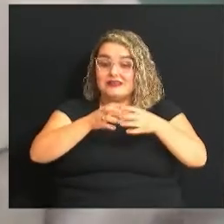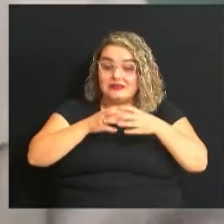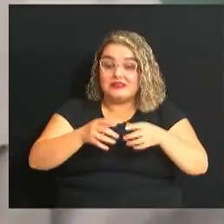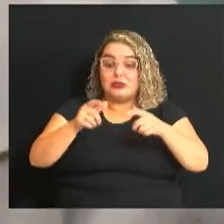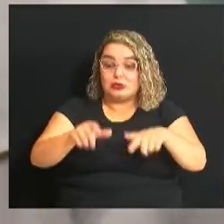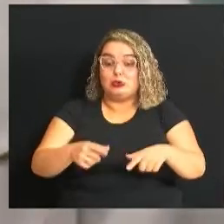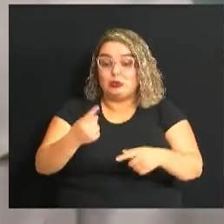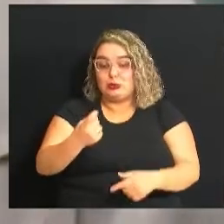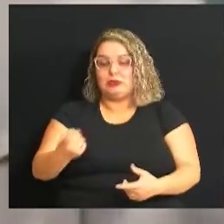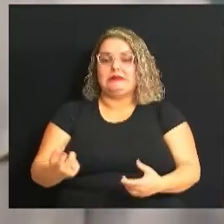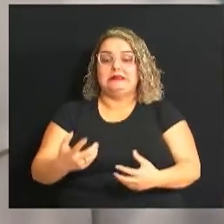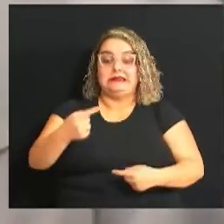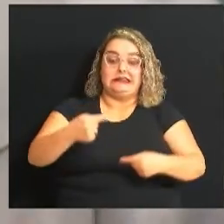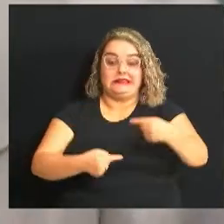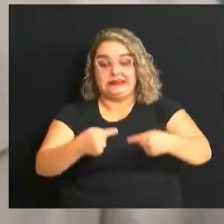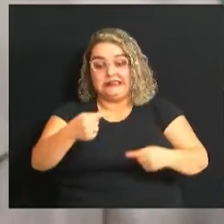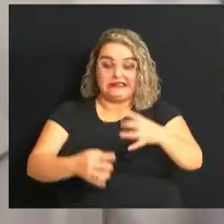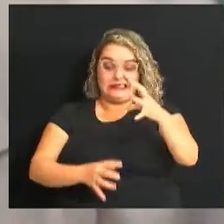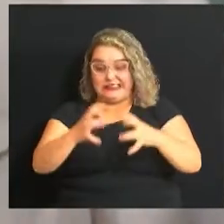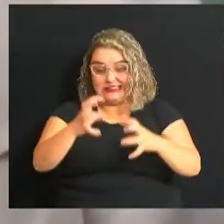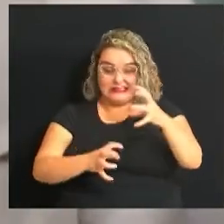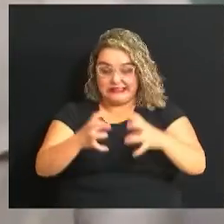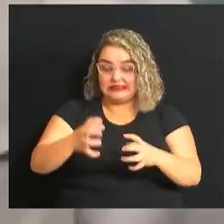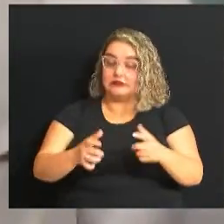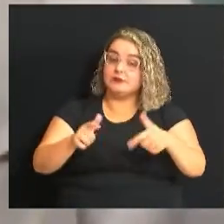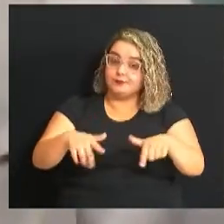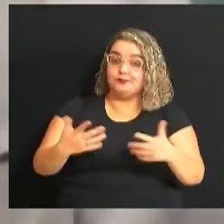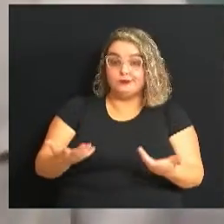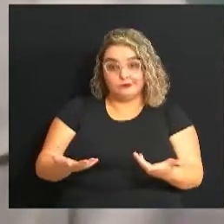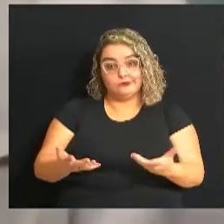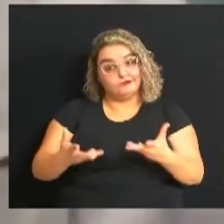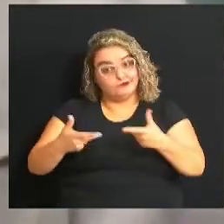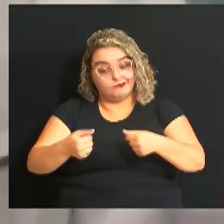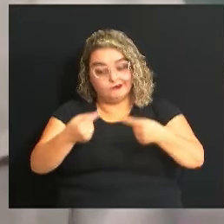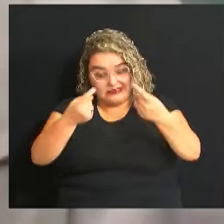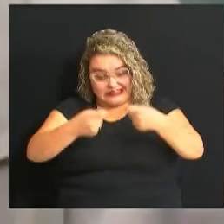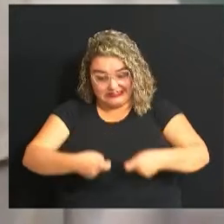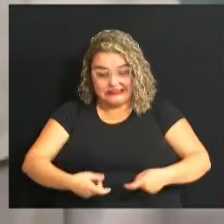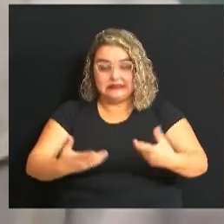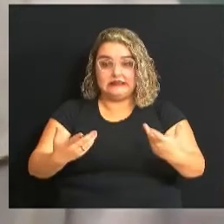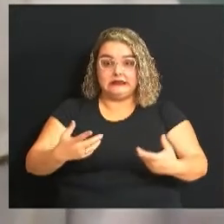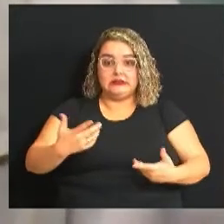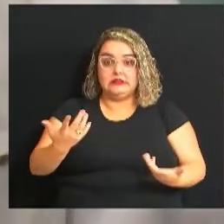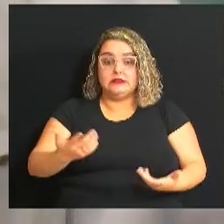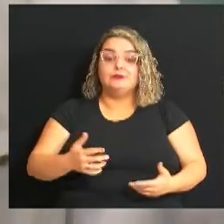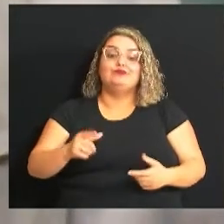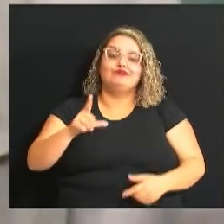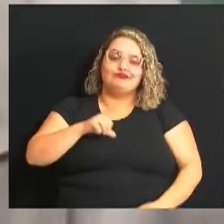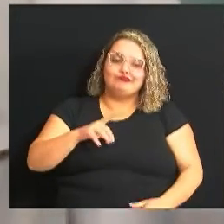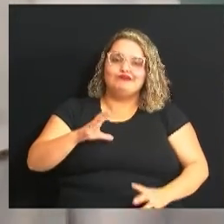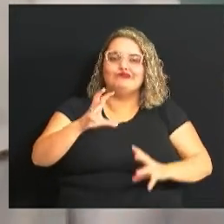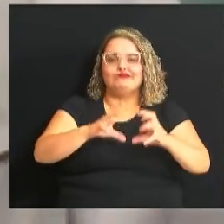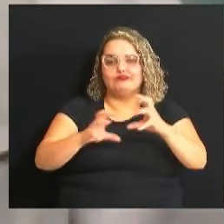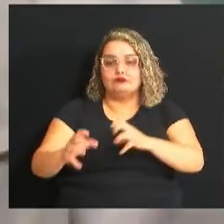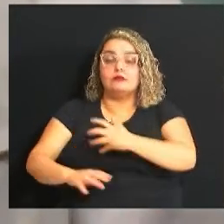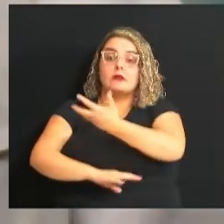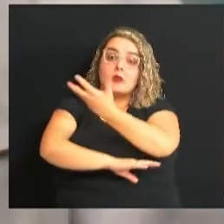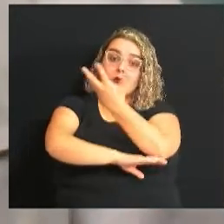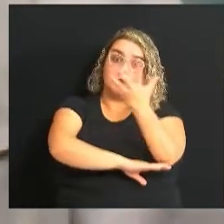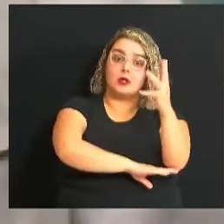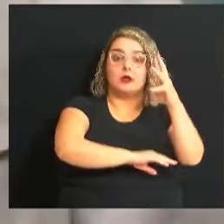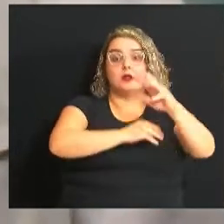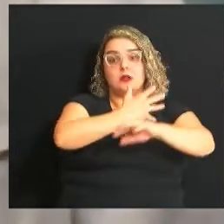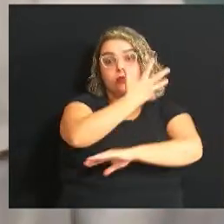uma disputa de espaço. E como toda disputa, existem conflitos inerentes. E a arborização,